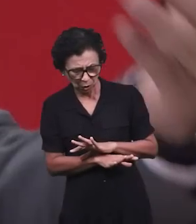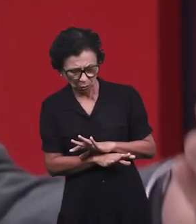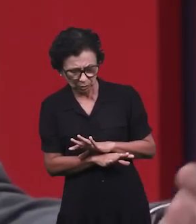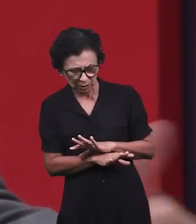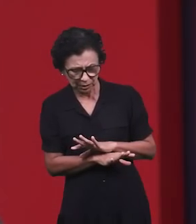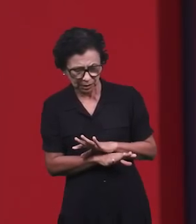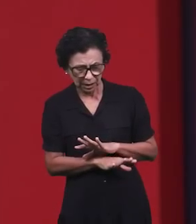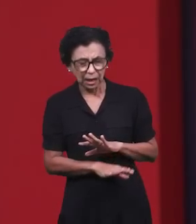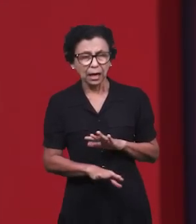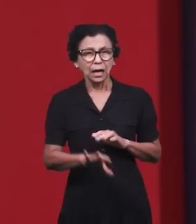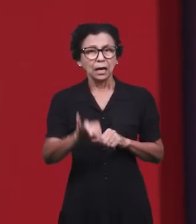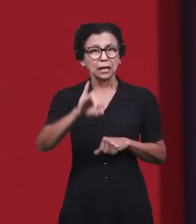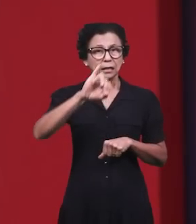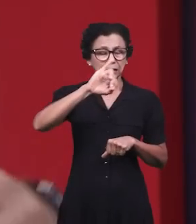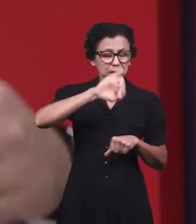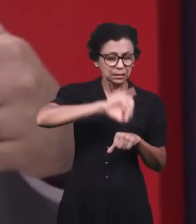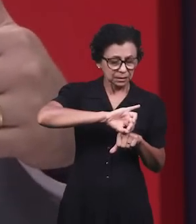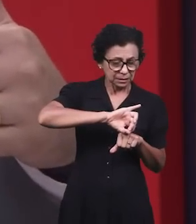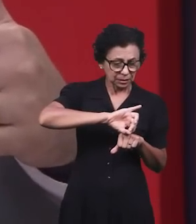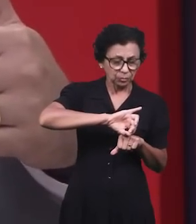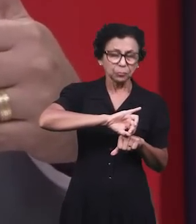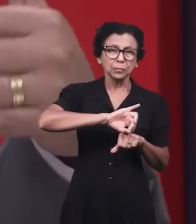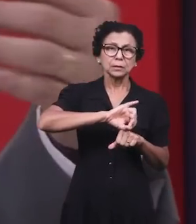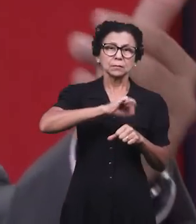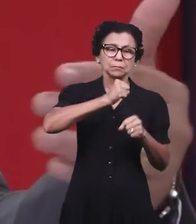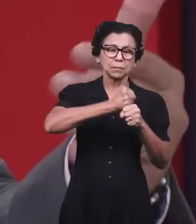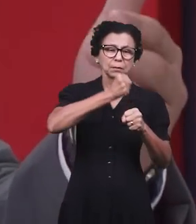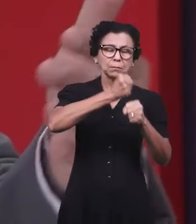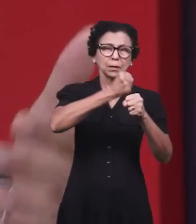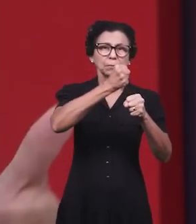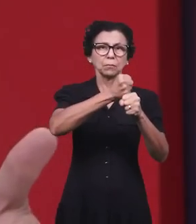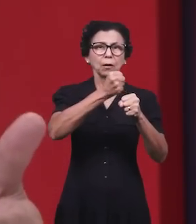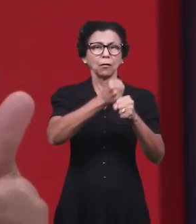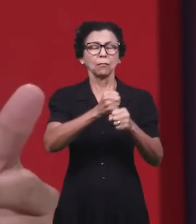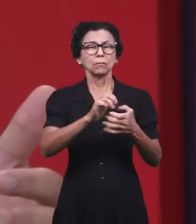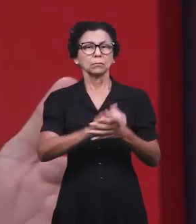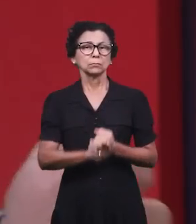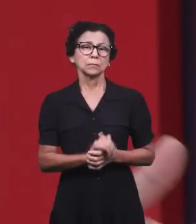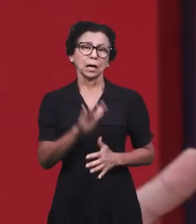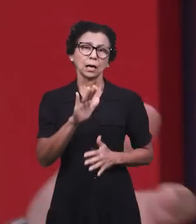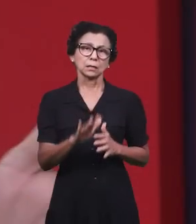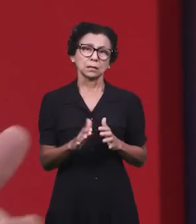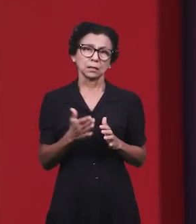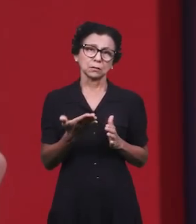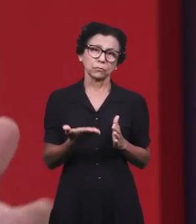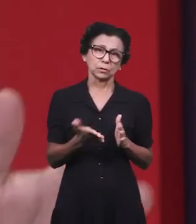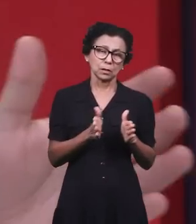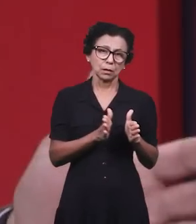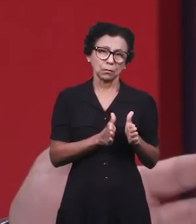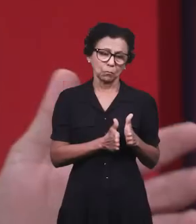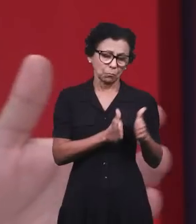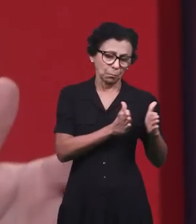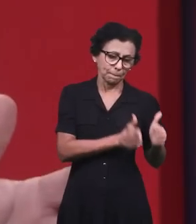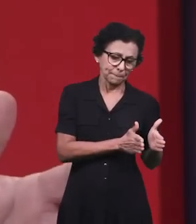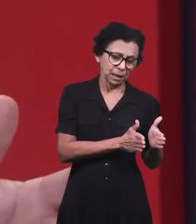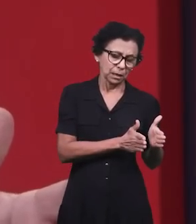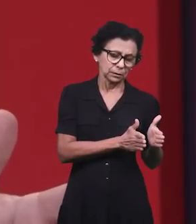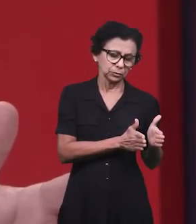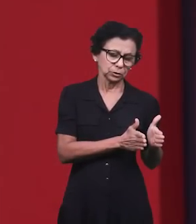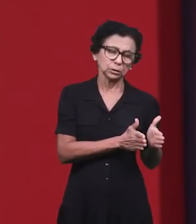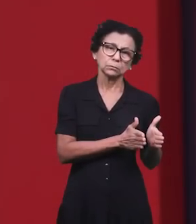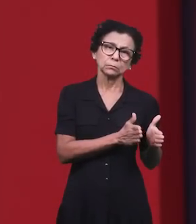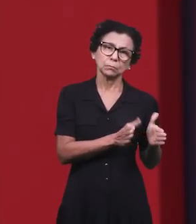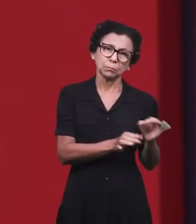uma demolição, pode partir, às vezes, de uma parte parcial. Então, você reconstrói de uma